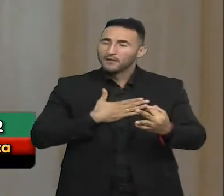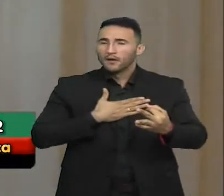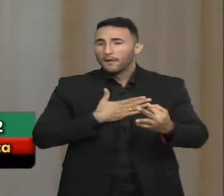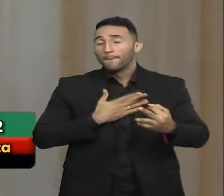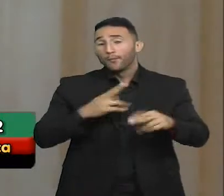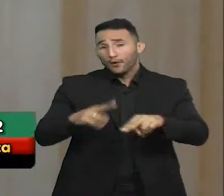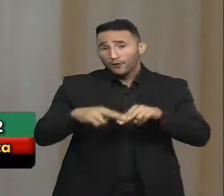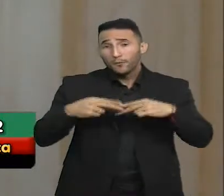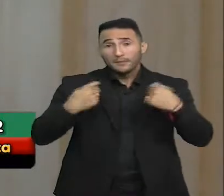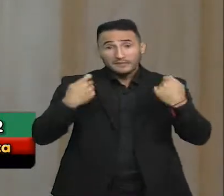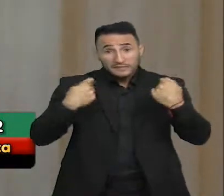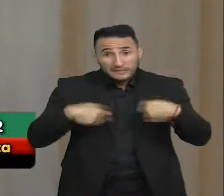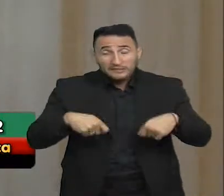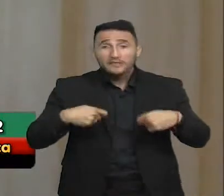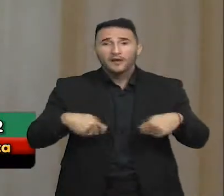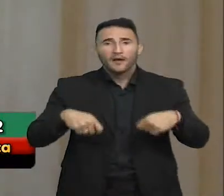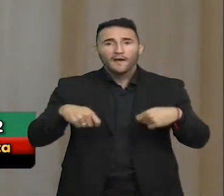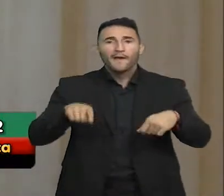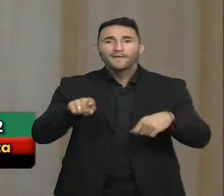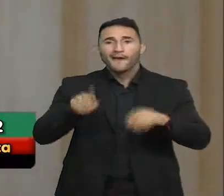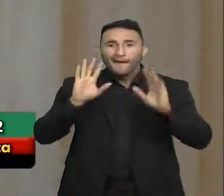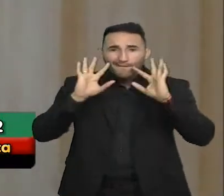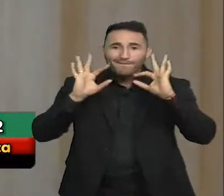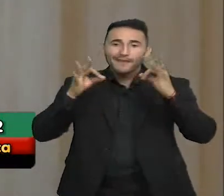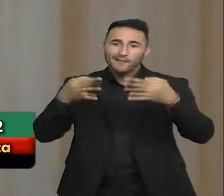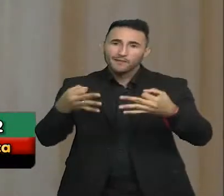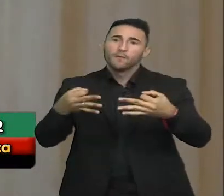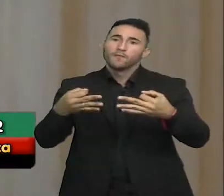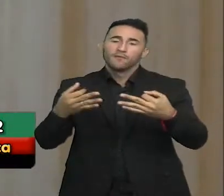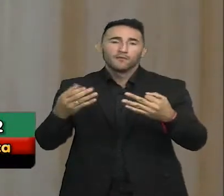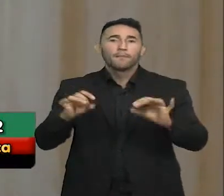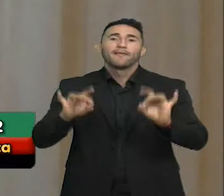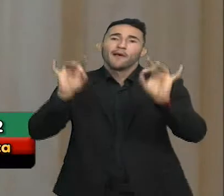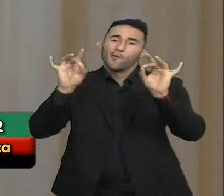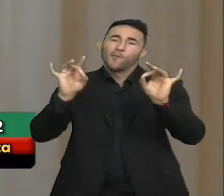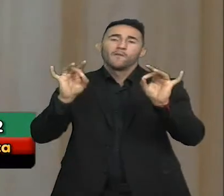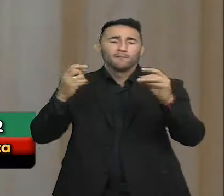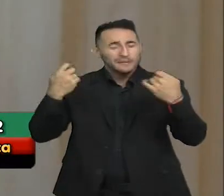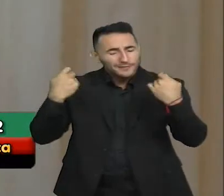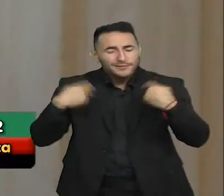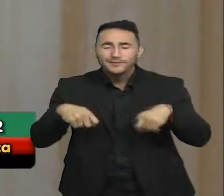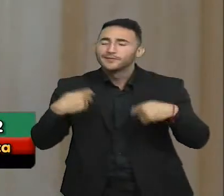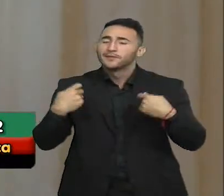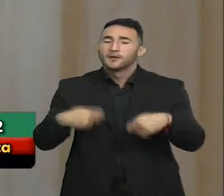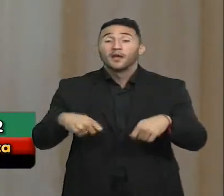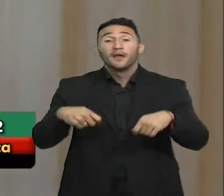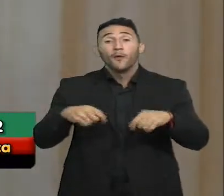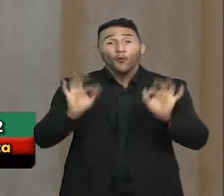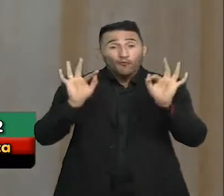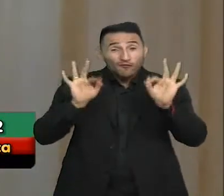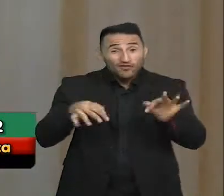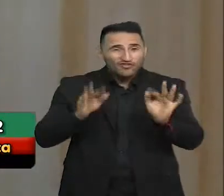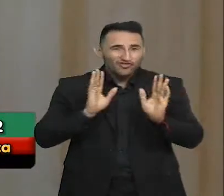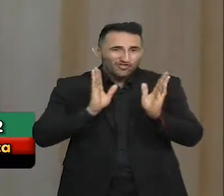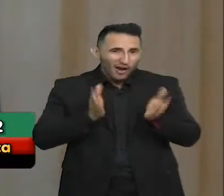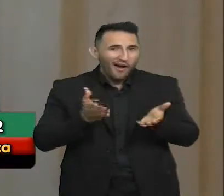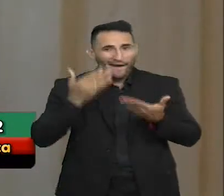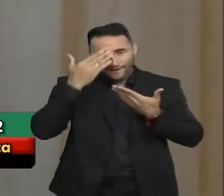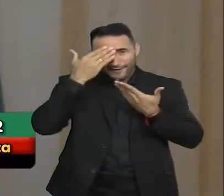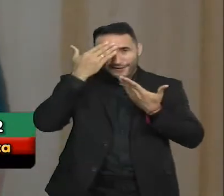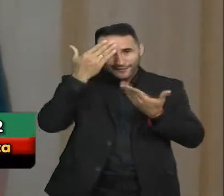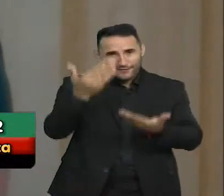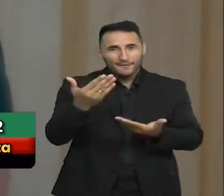que ter essa prioridade. Tem que ter. Tá? Tem que ter. E, por fim,